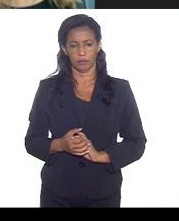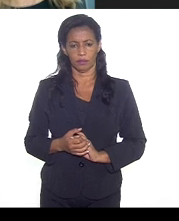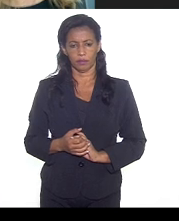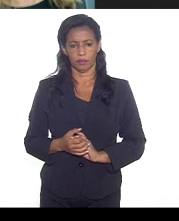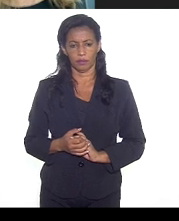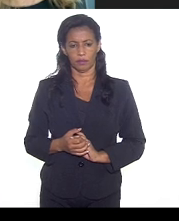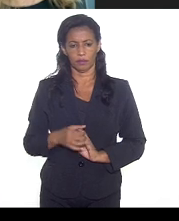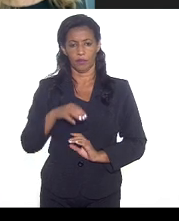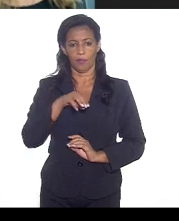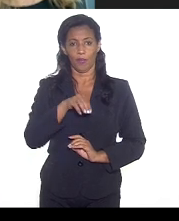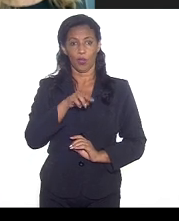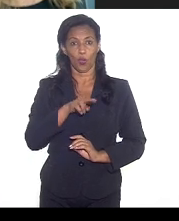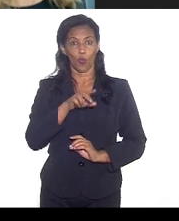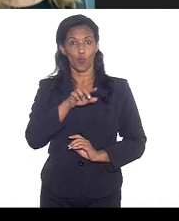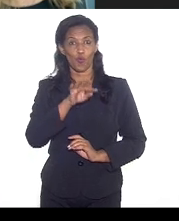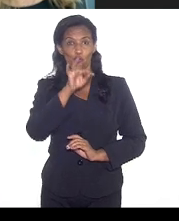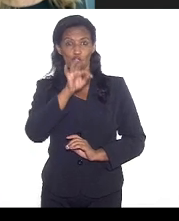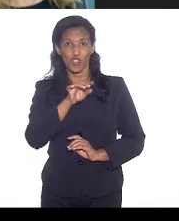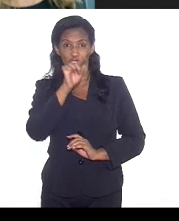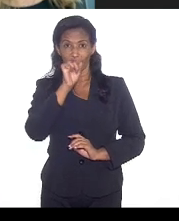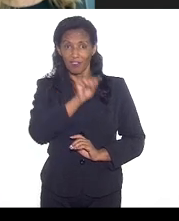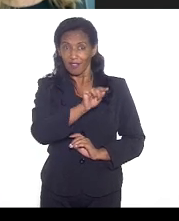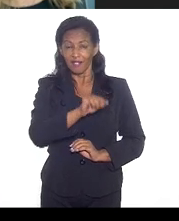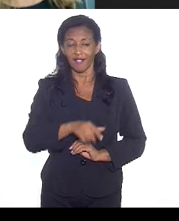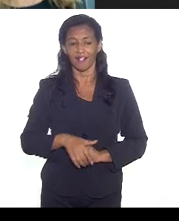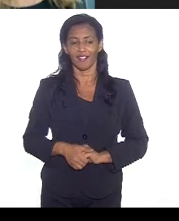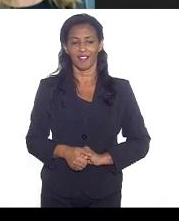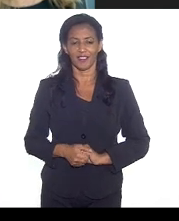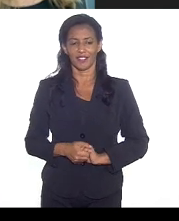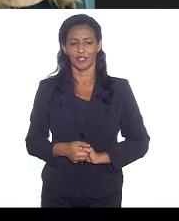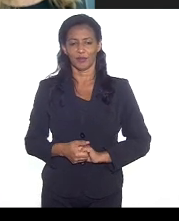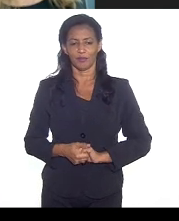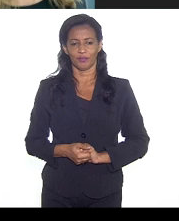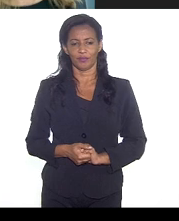Clica no mute aí. Clica no mute.